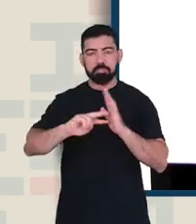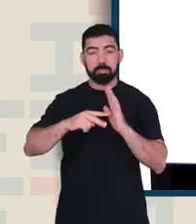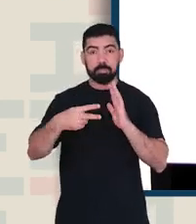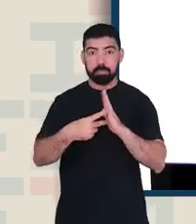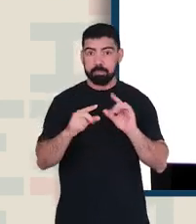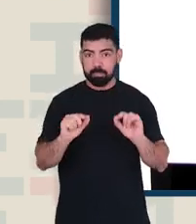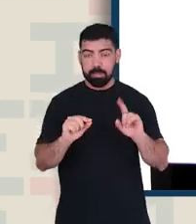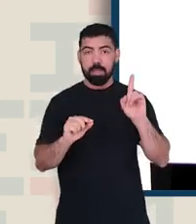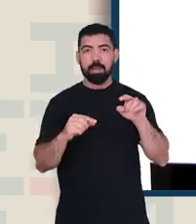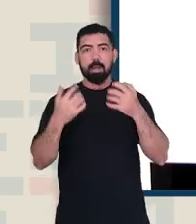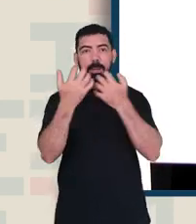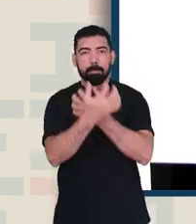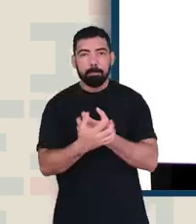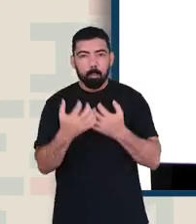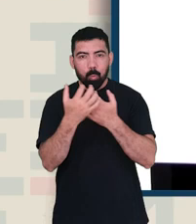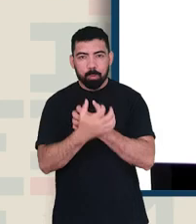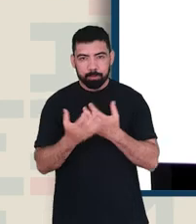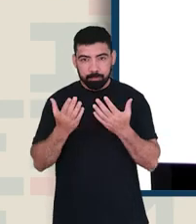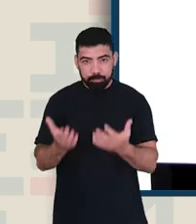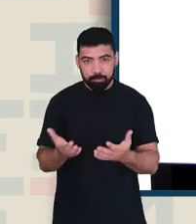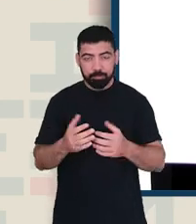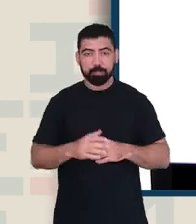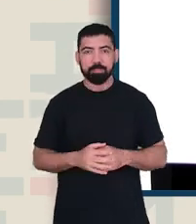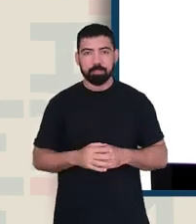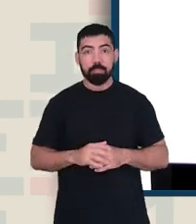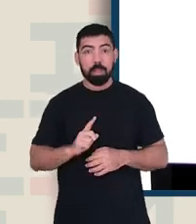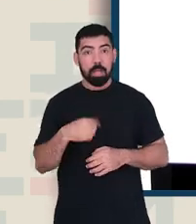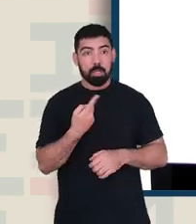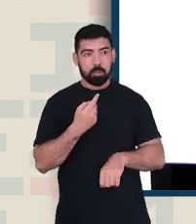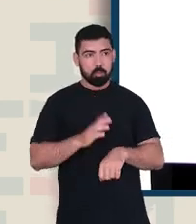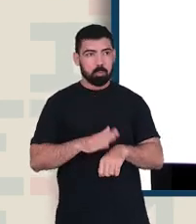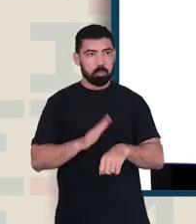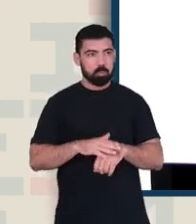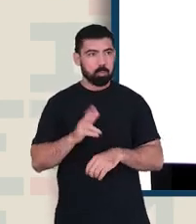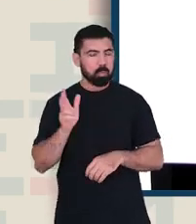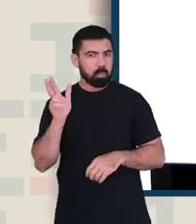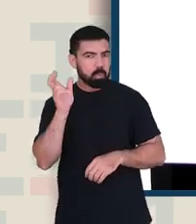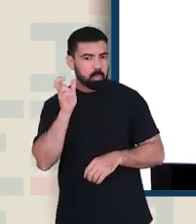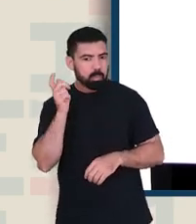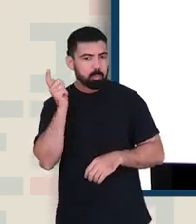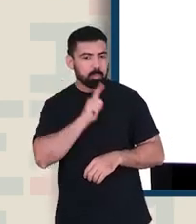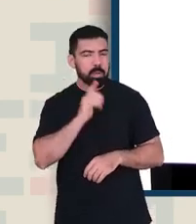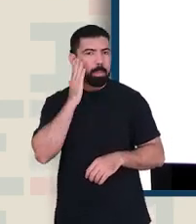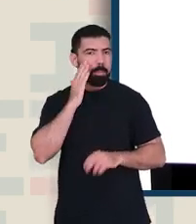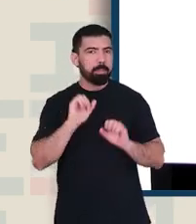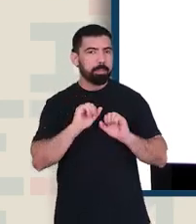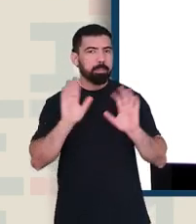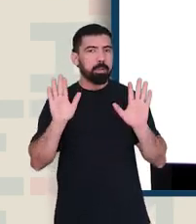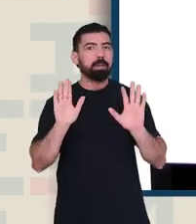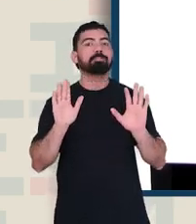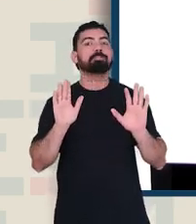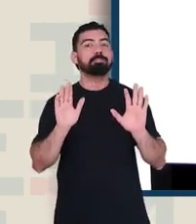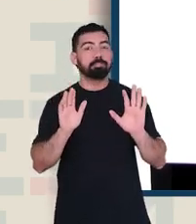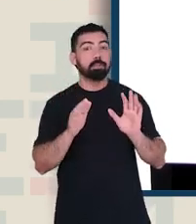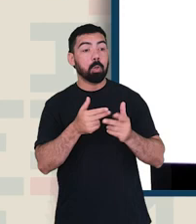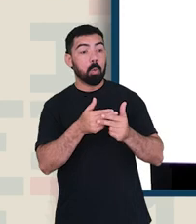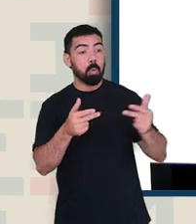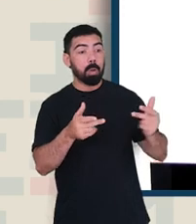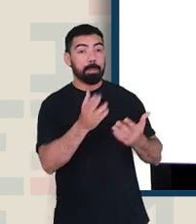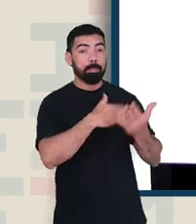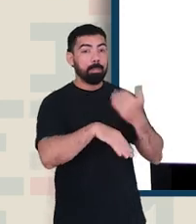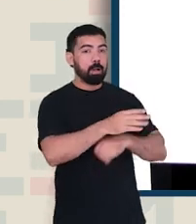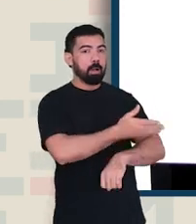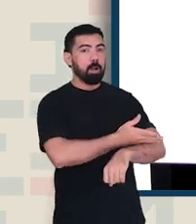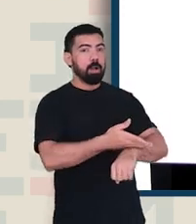é uma música que, assim que a gente ouvir, vai se dar conta que não é aquilo que a gente está